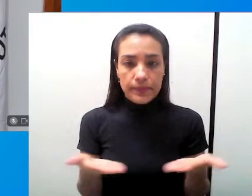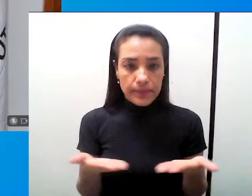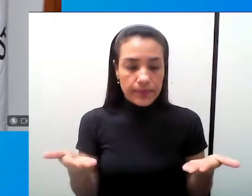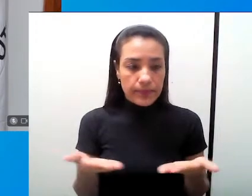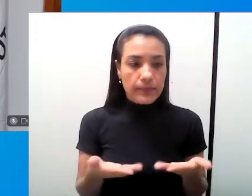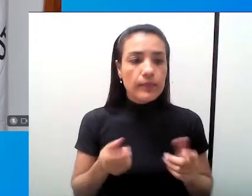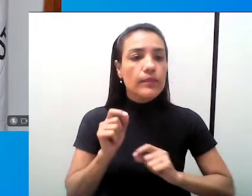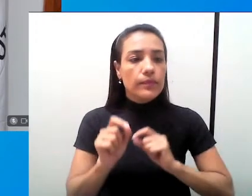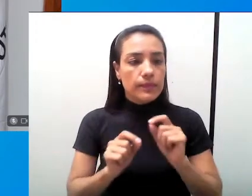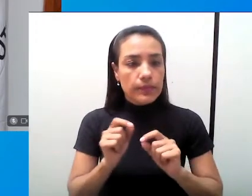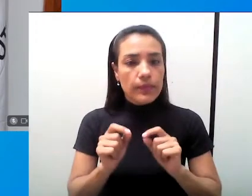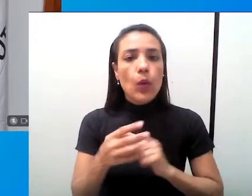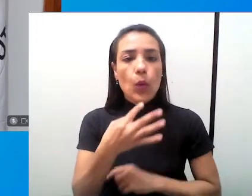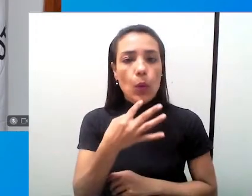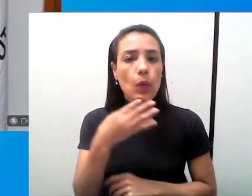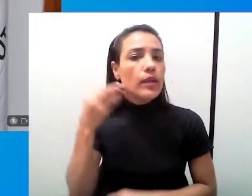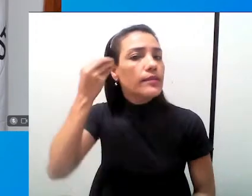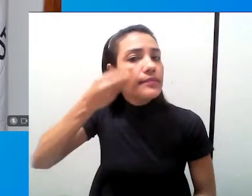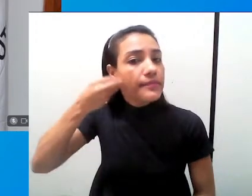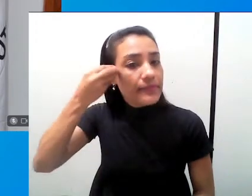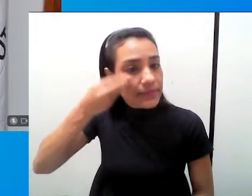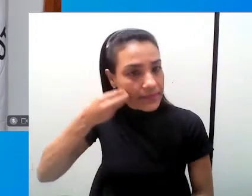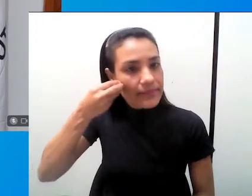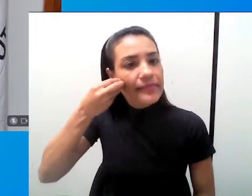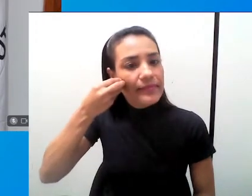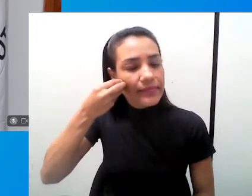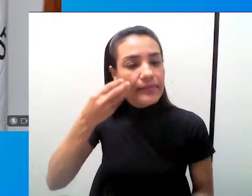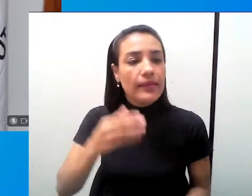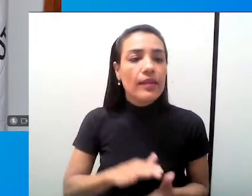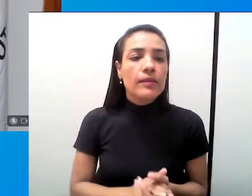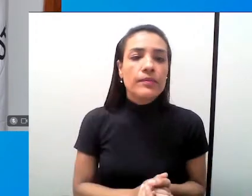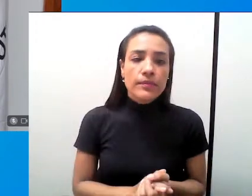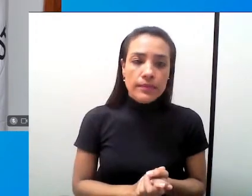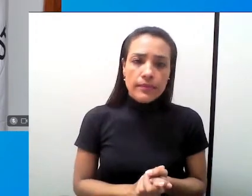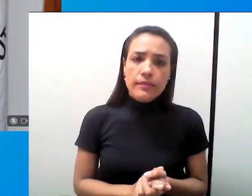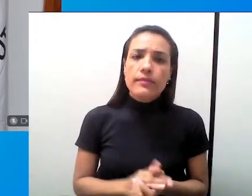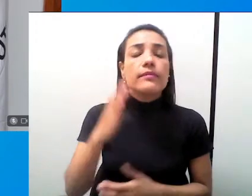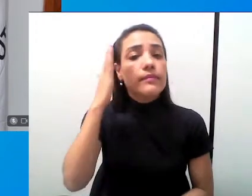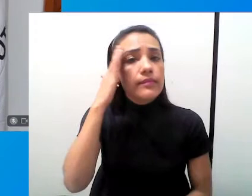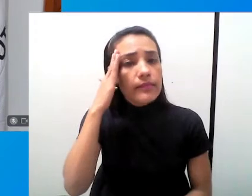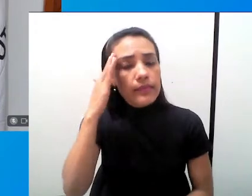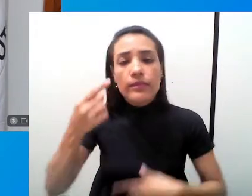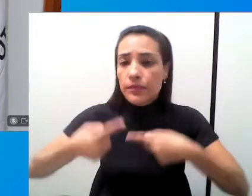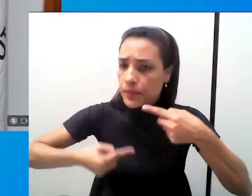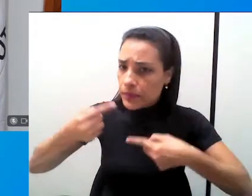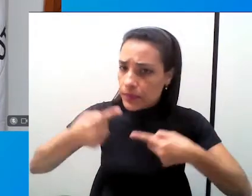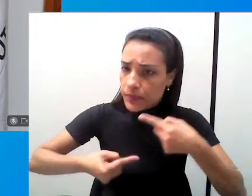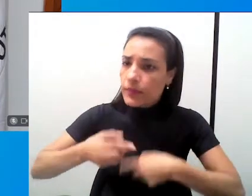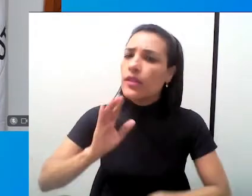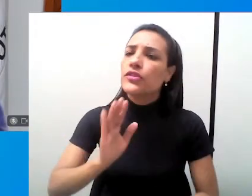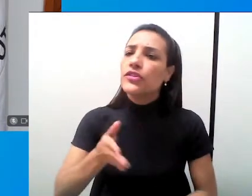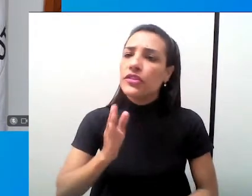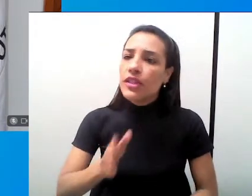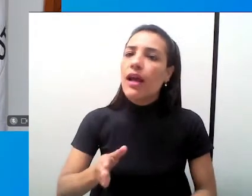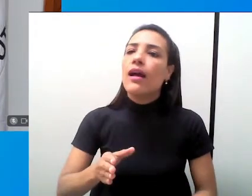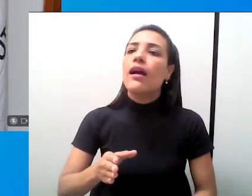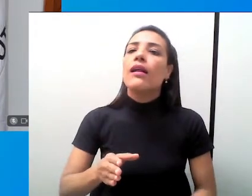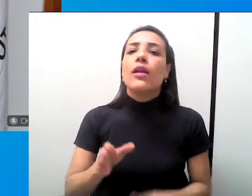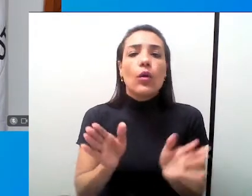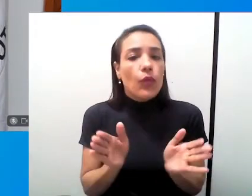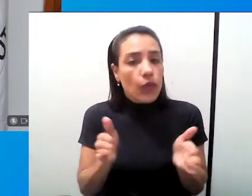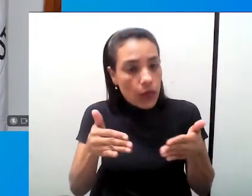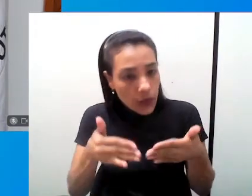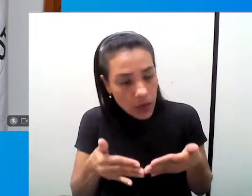porque, assim, é óbvio que as discussões estavam sendo feitas, né, no, nos fóruns, no âmbito do CONIF, internamente